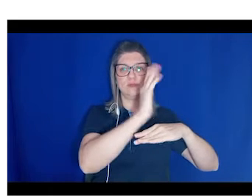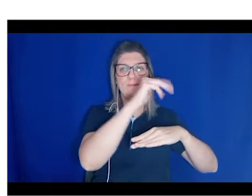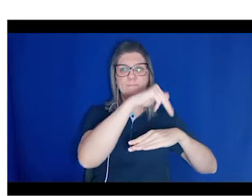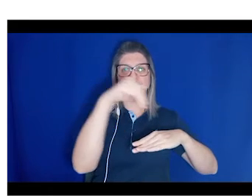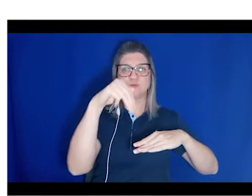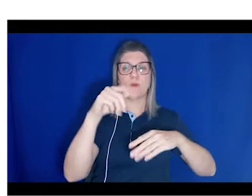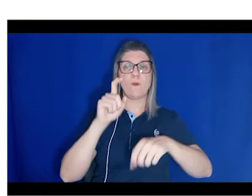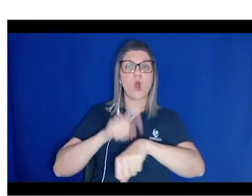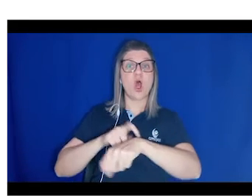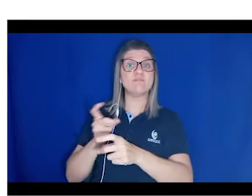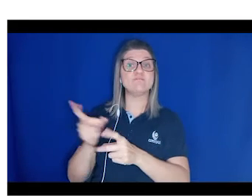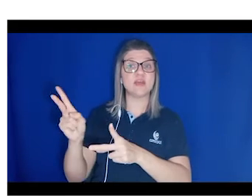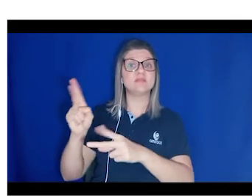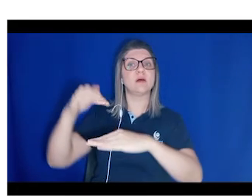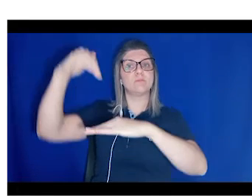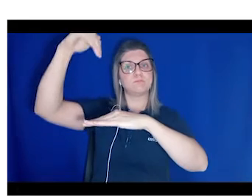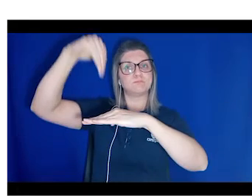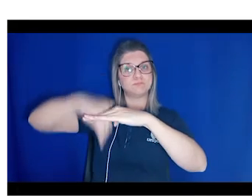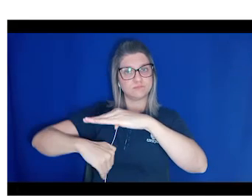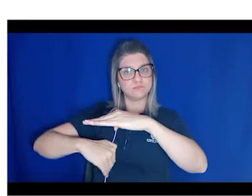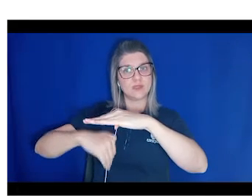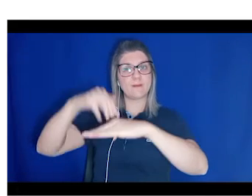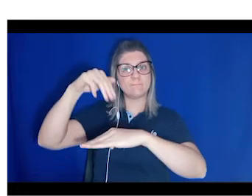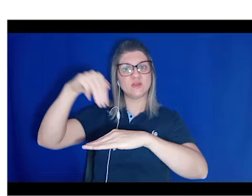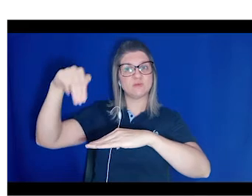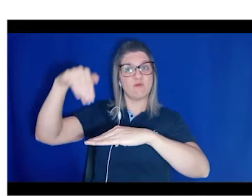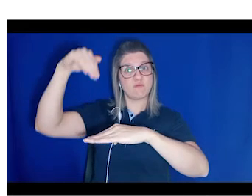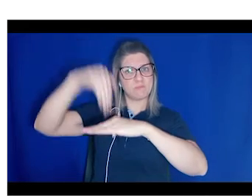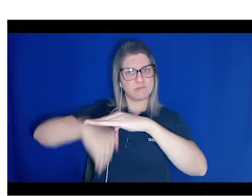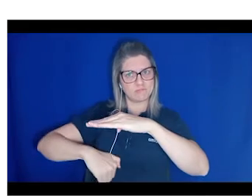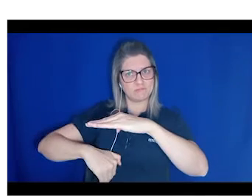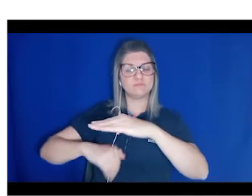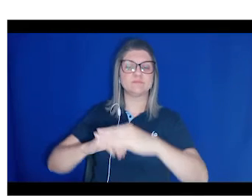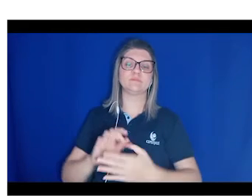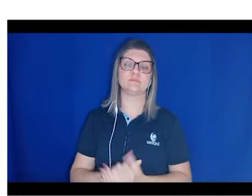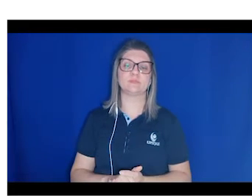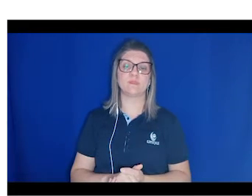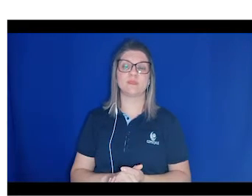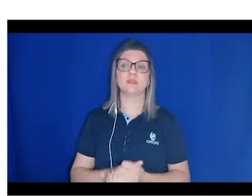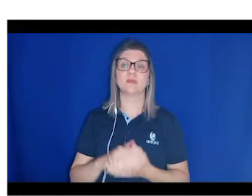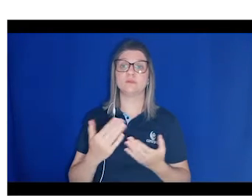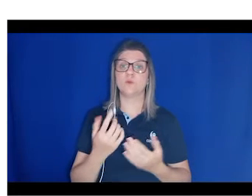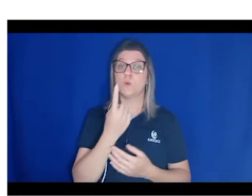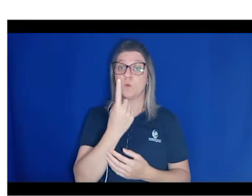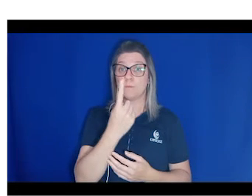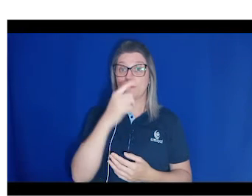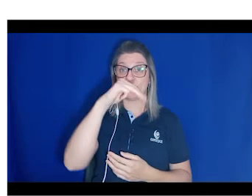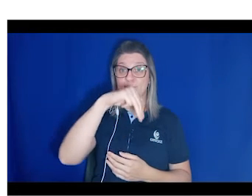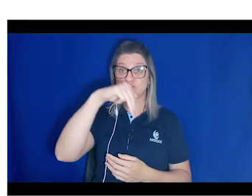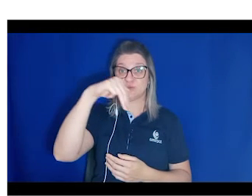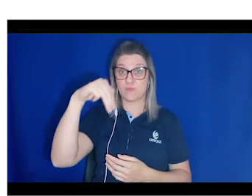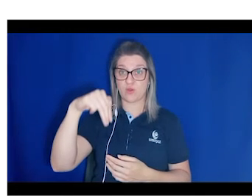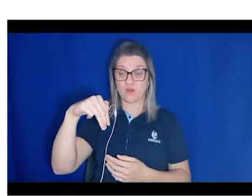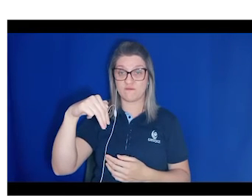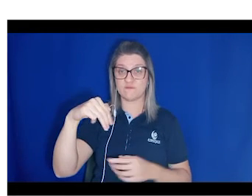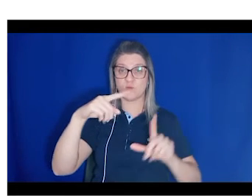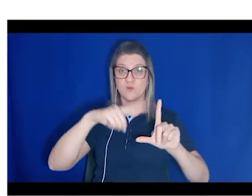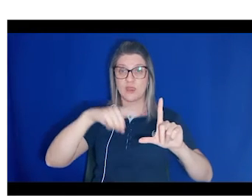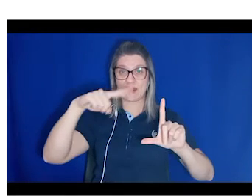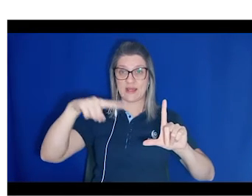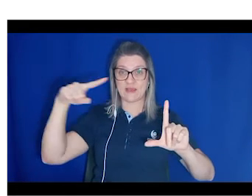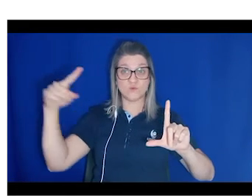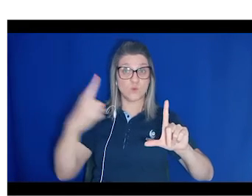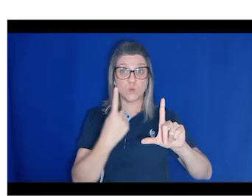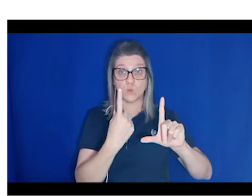Ponto de venda, quando os preços rompem para baixo a média móvel. Então, trabalhando com uma média móvel apenas, no gráfico, uma